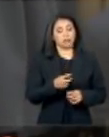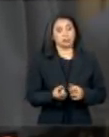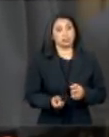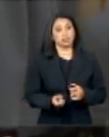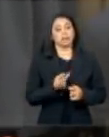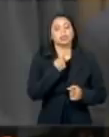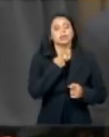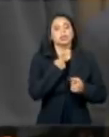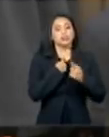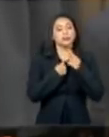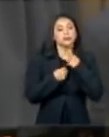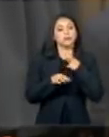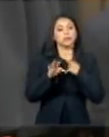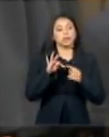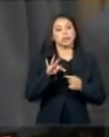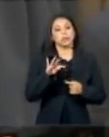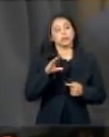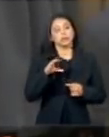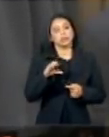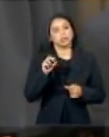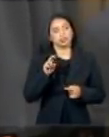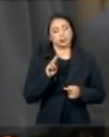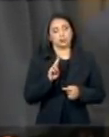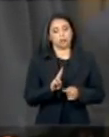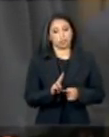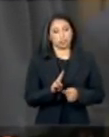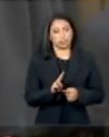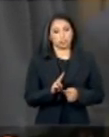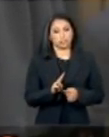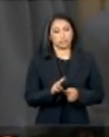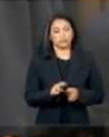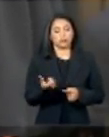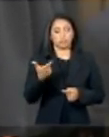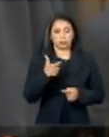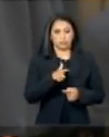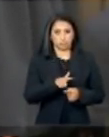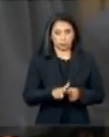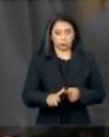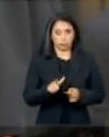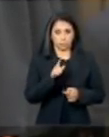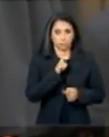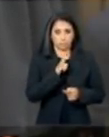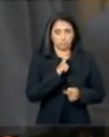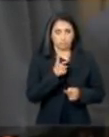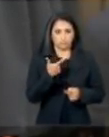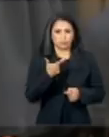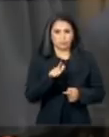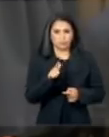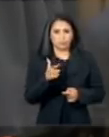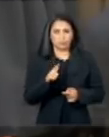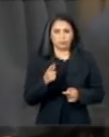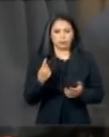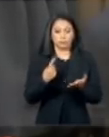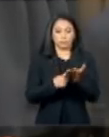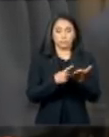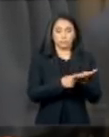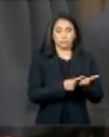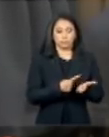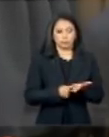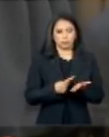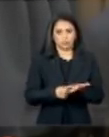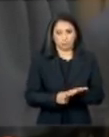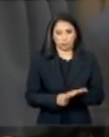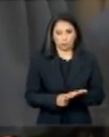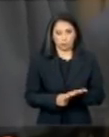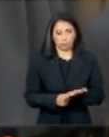vontade do tribunal de contas e seguindo nessa linha também temos outros outros acordos para a temática do egrégio